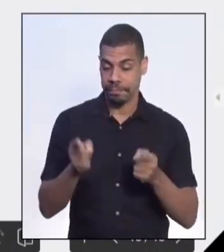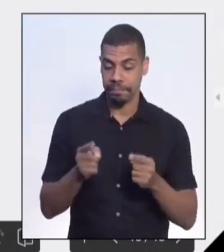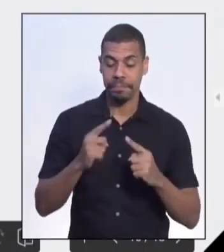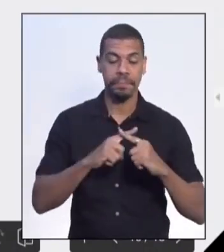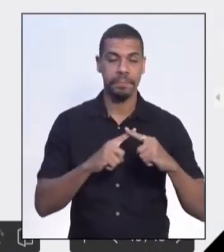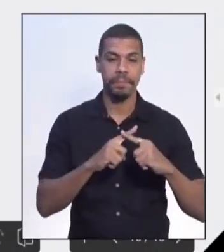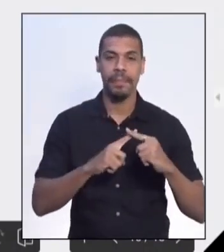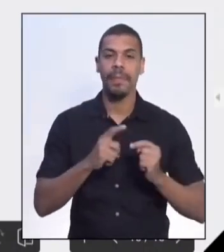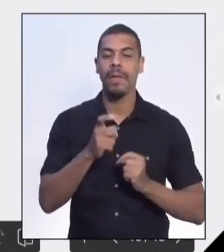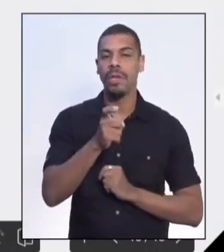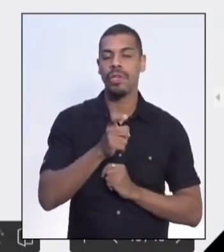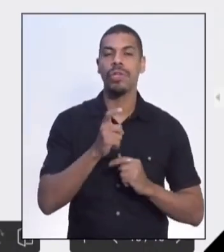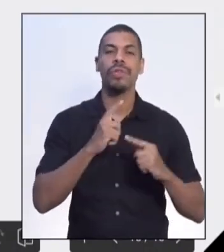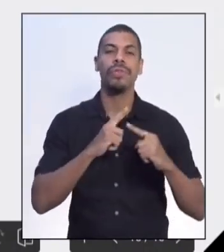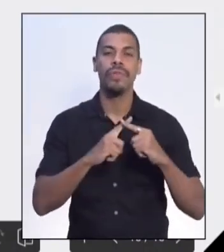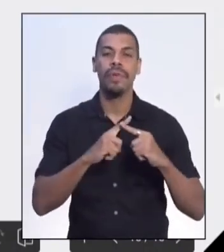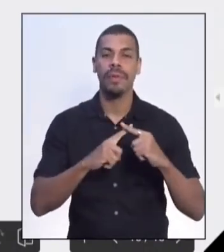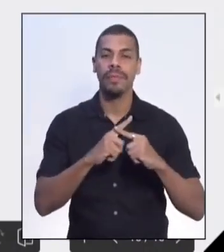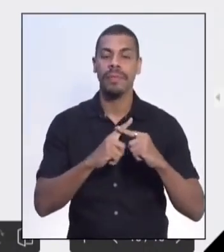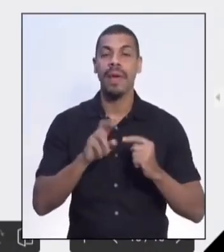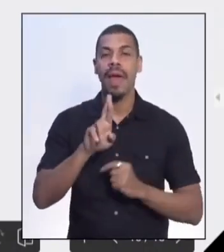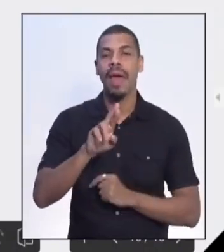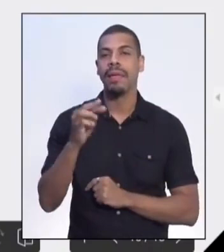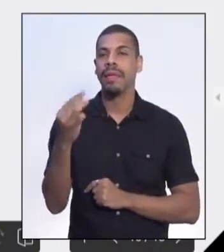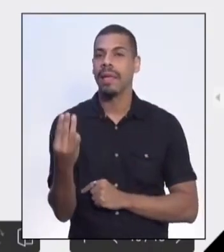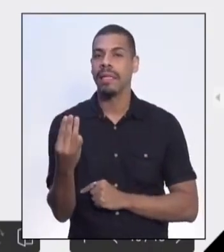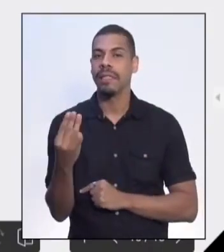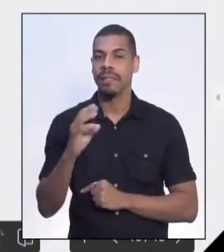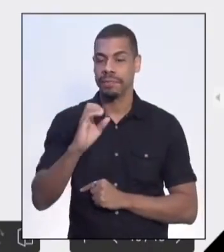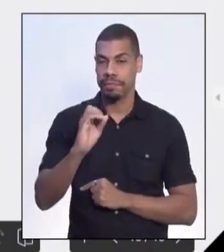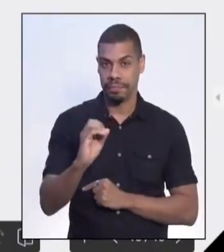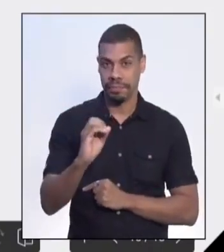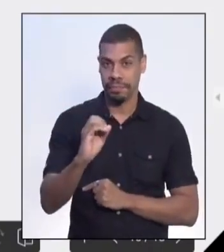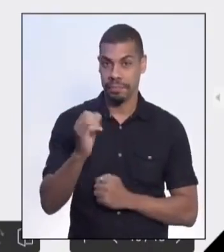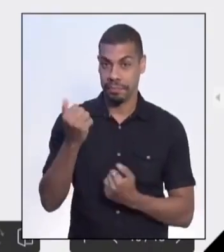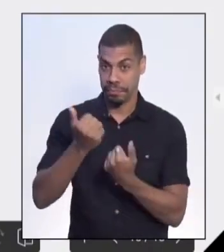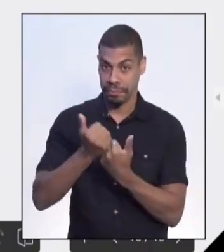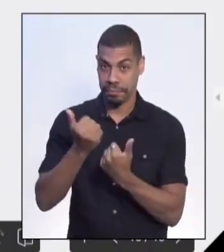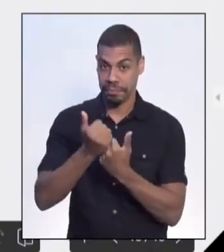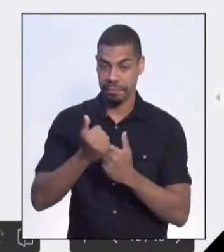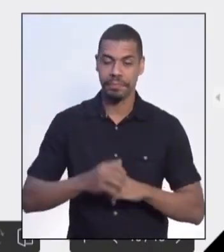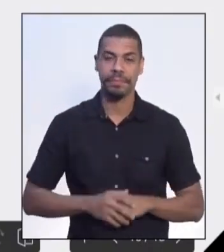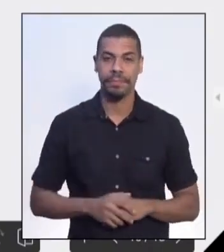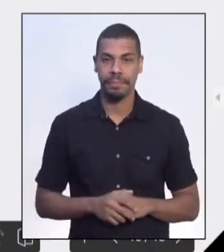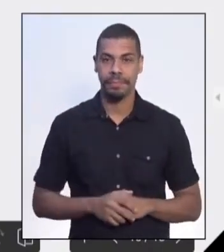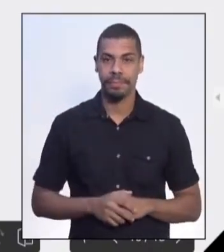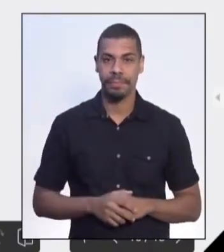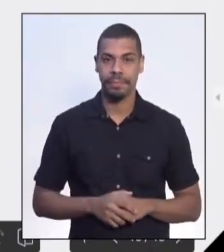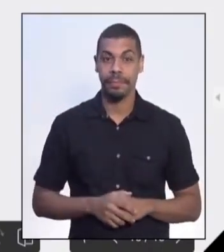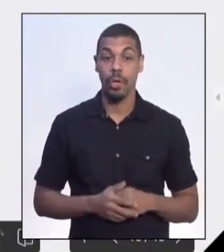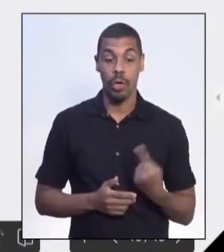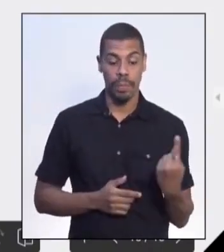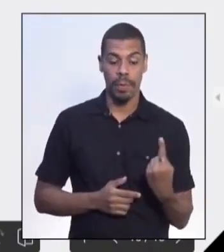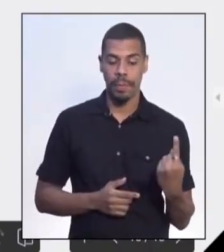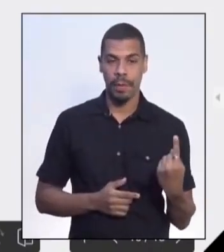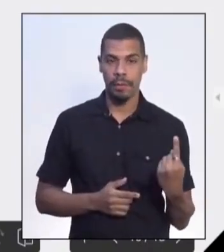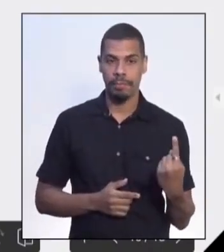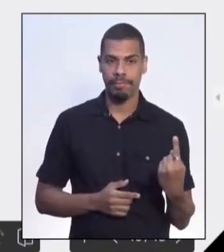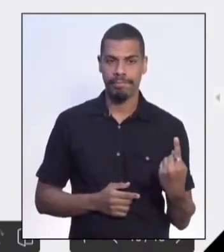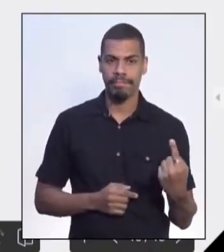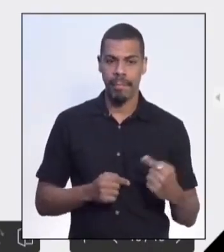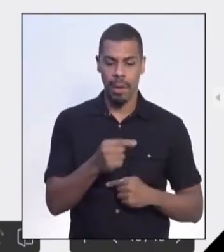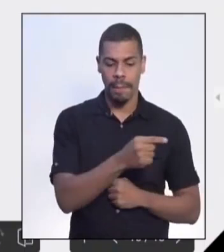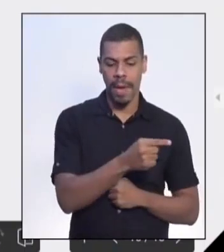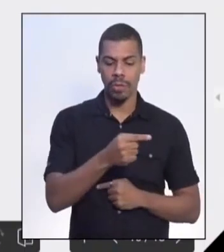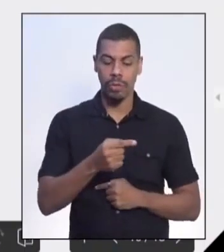vezes x menos R3 é 0. Muito bem. Aqui no primeiro, joguinho de